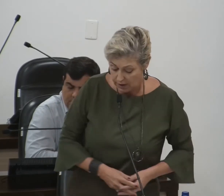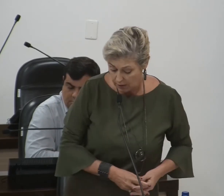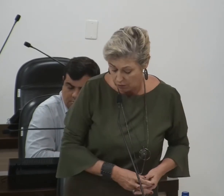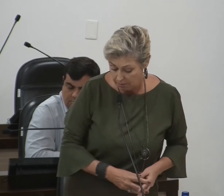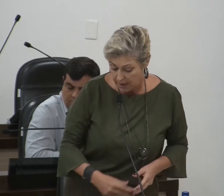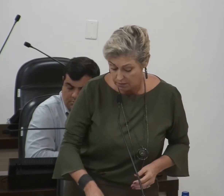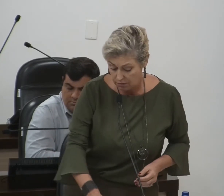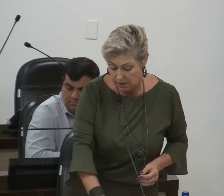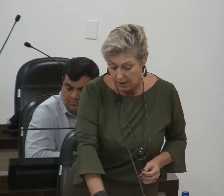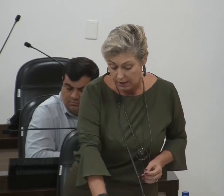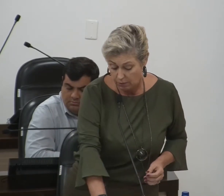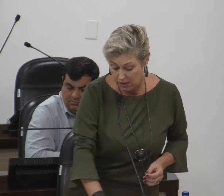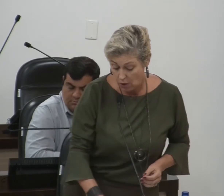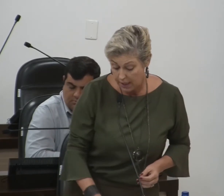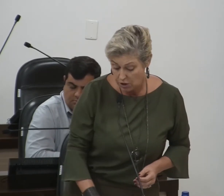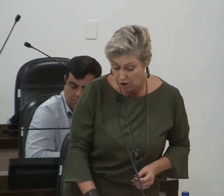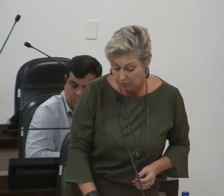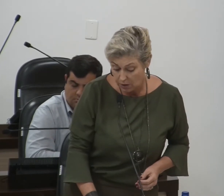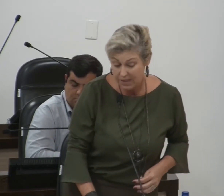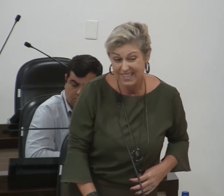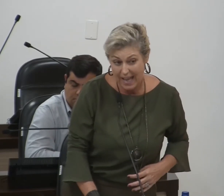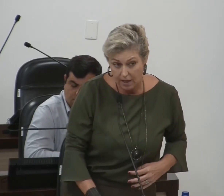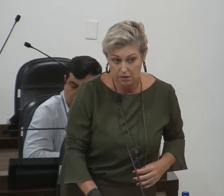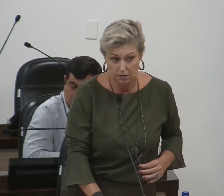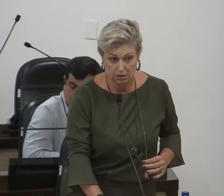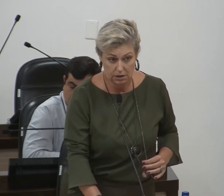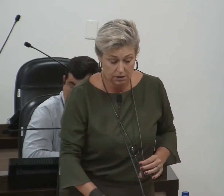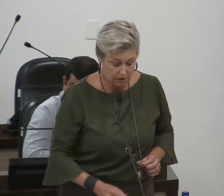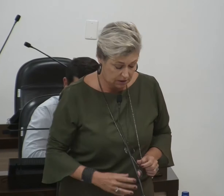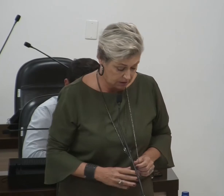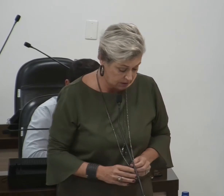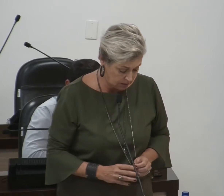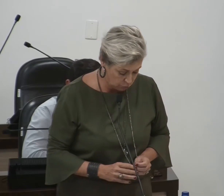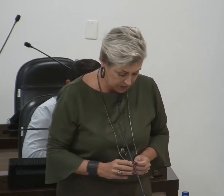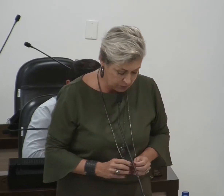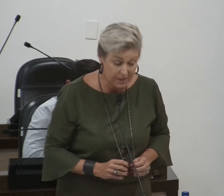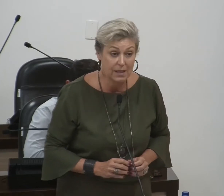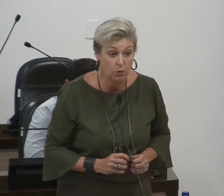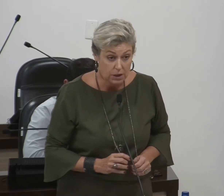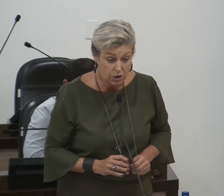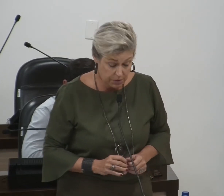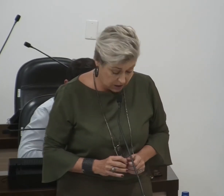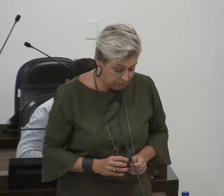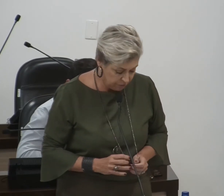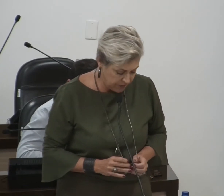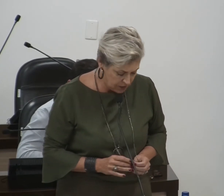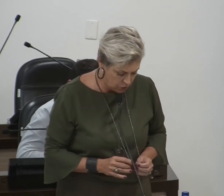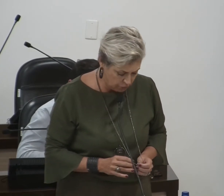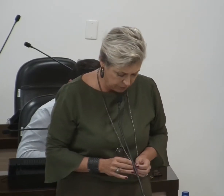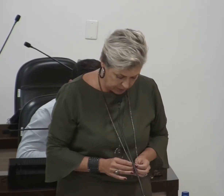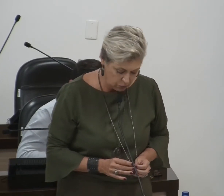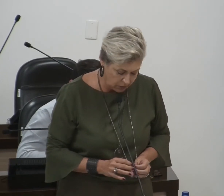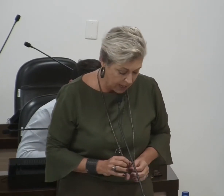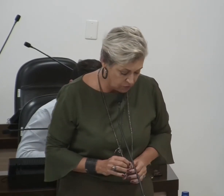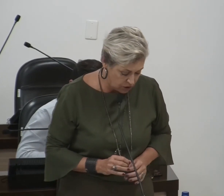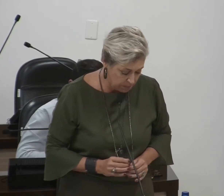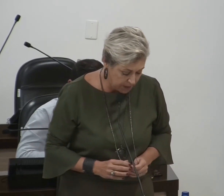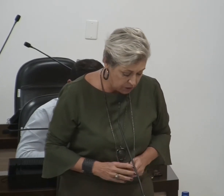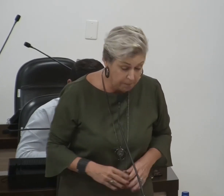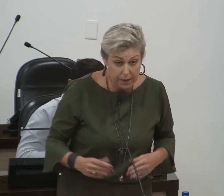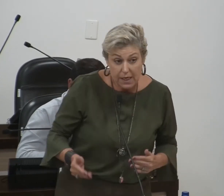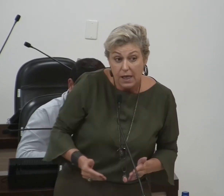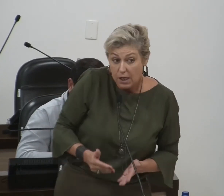diz o vereador Marcos, não é só a região, não está numa situação difícil, vivendo um caso